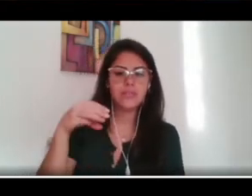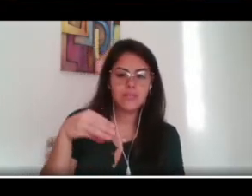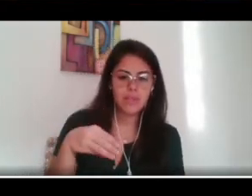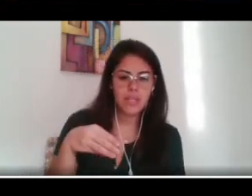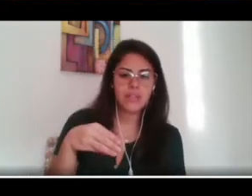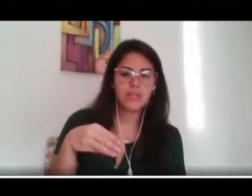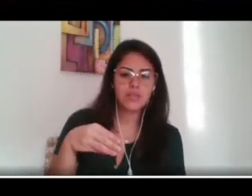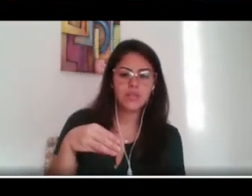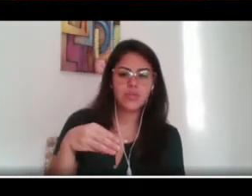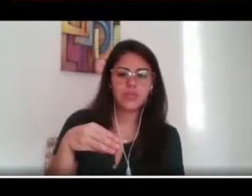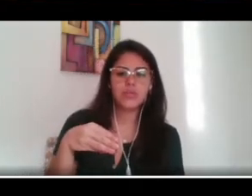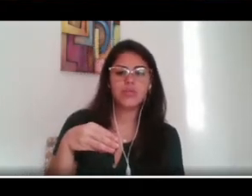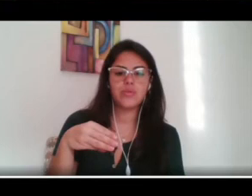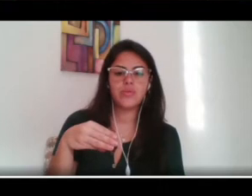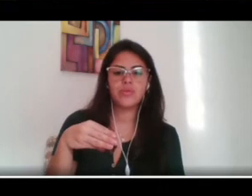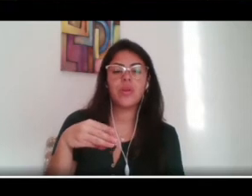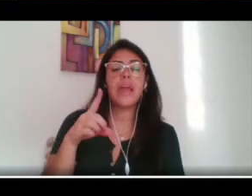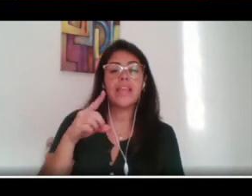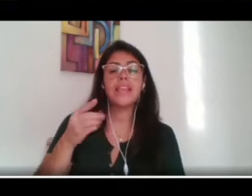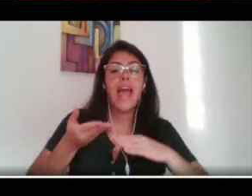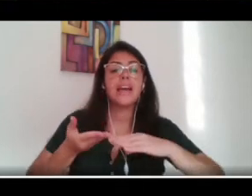do edifício, né?